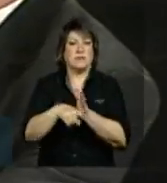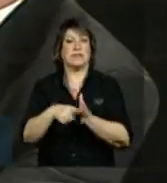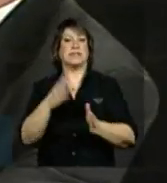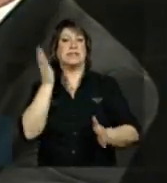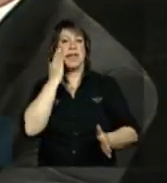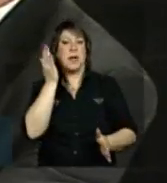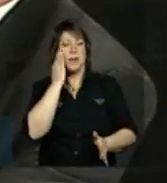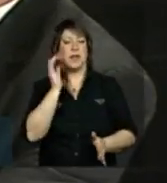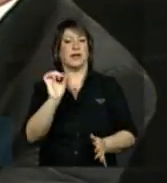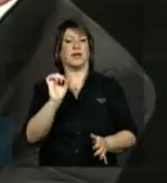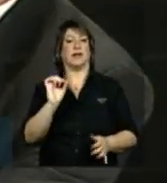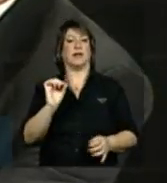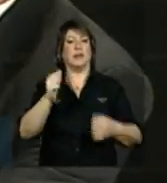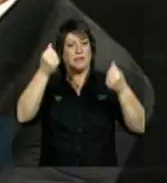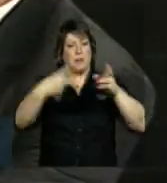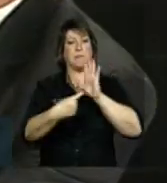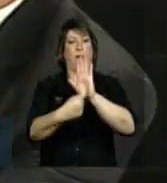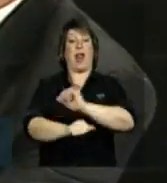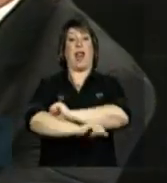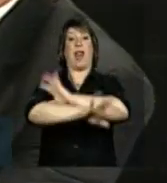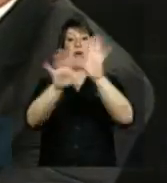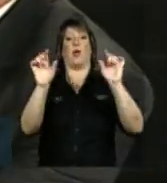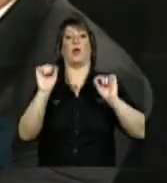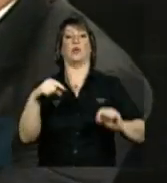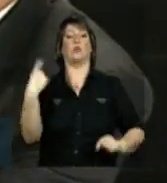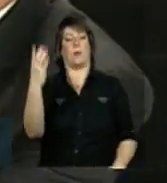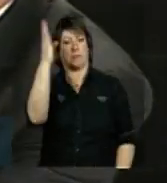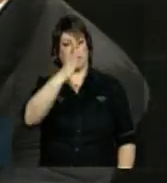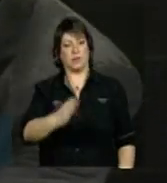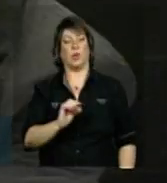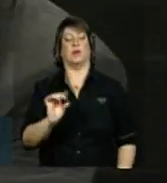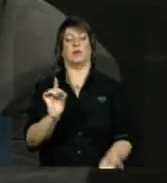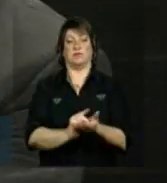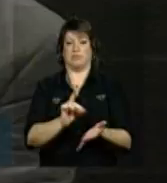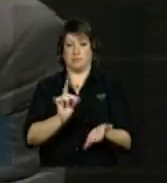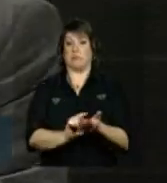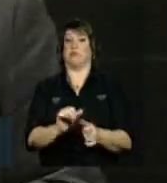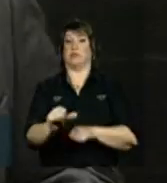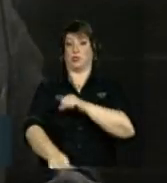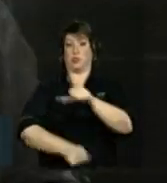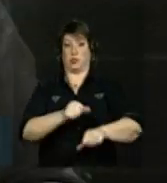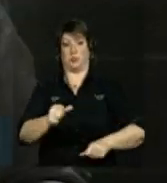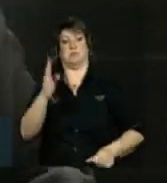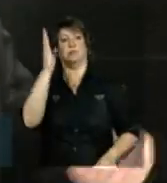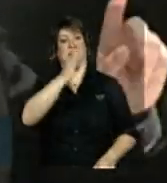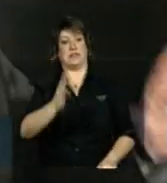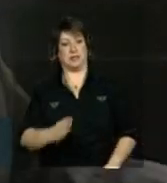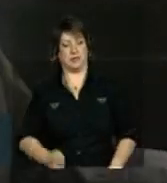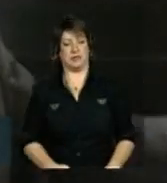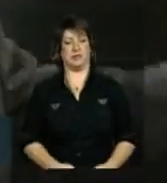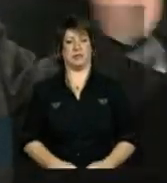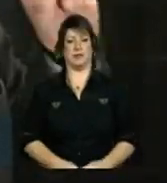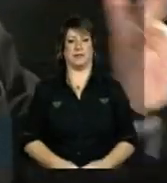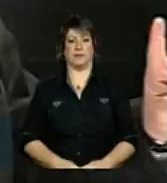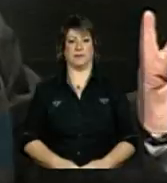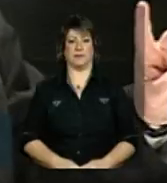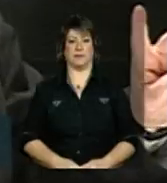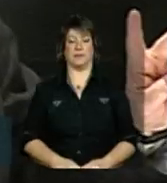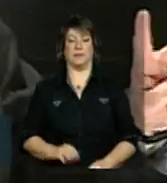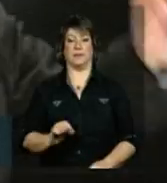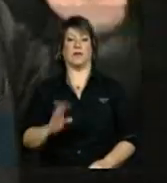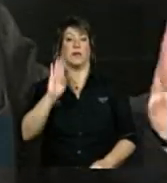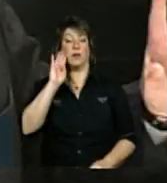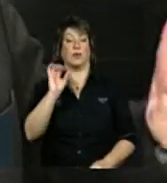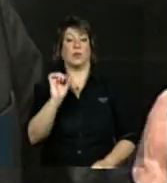dados que o Pepe colocou, que mostra um Brasil que realmente mudou. E tu falasses em duas